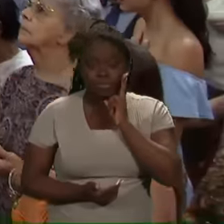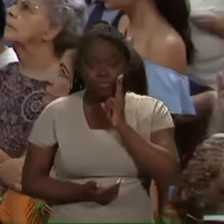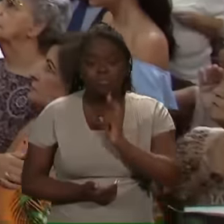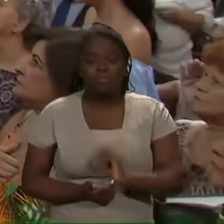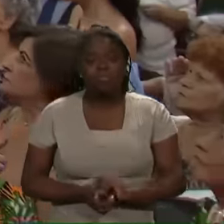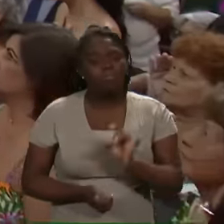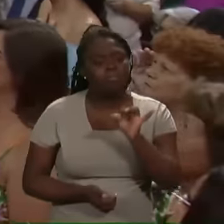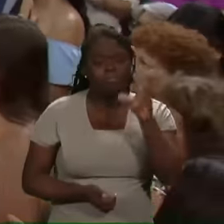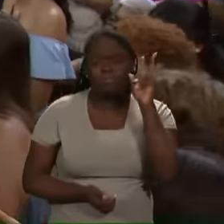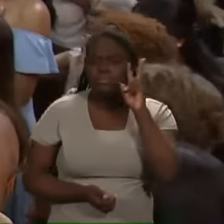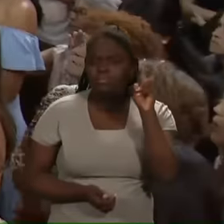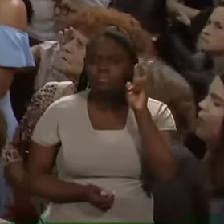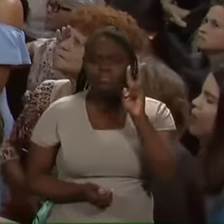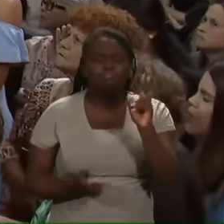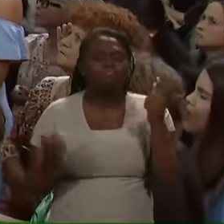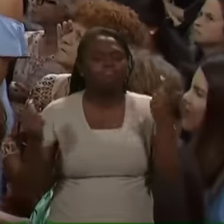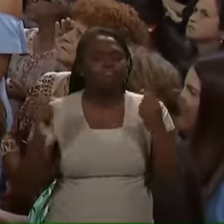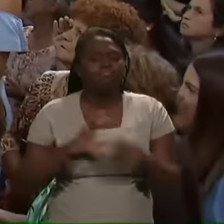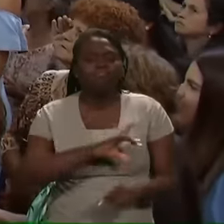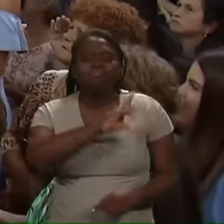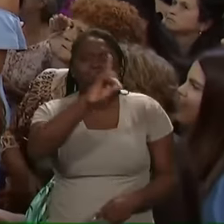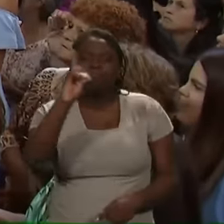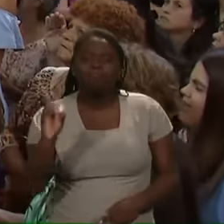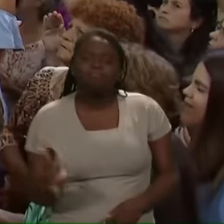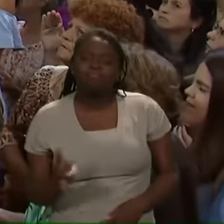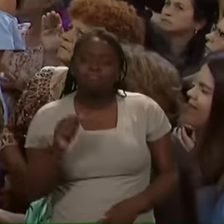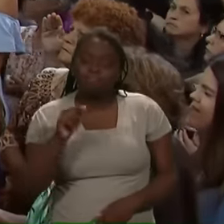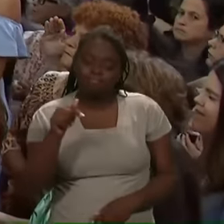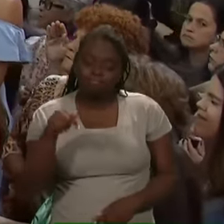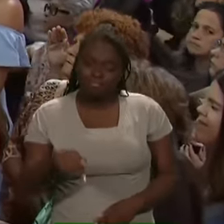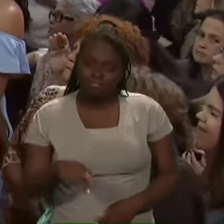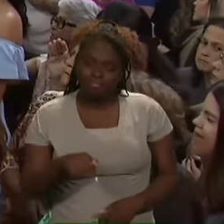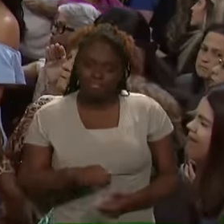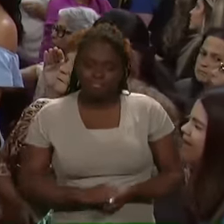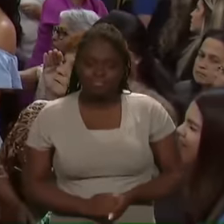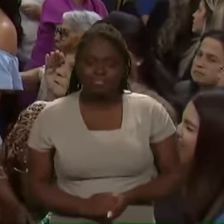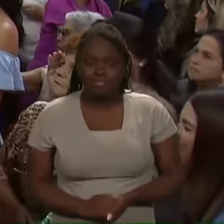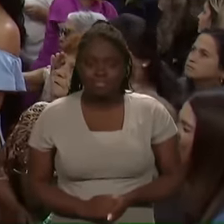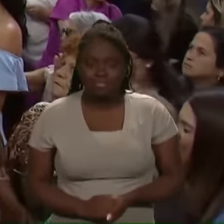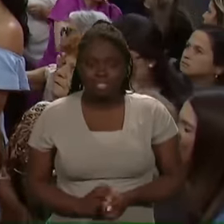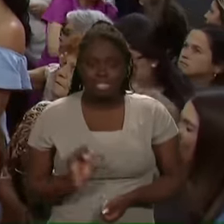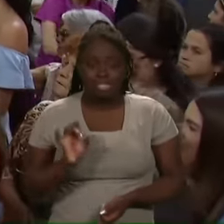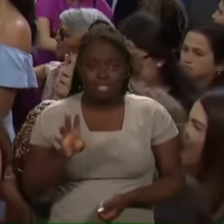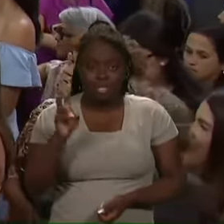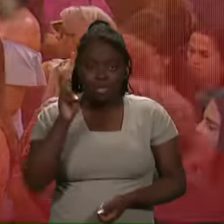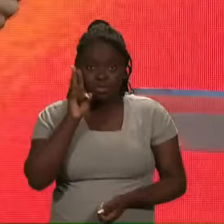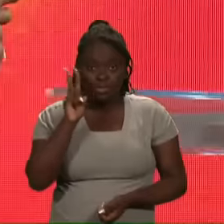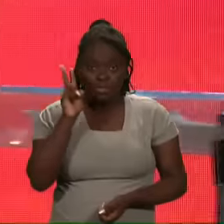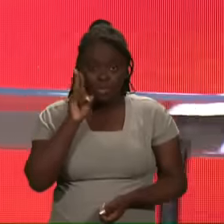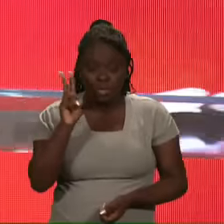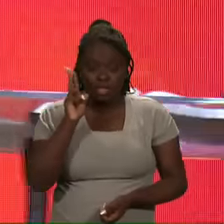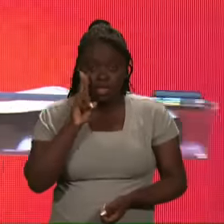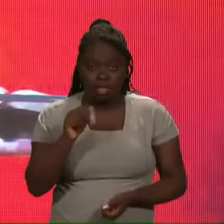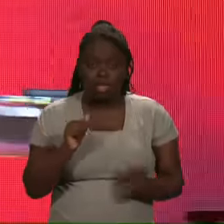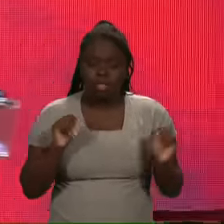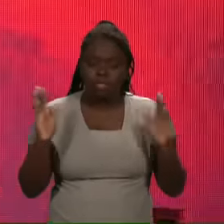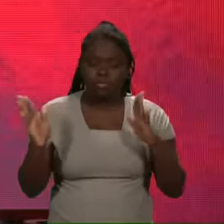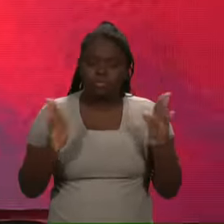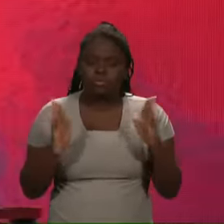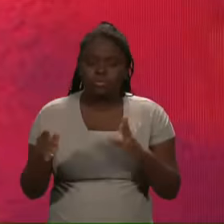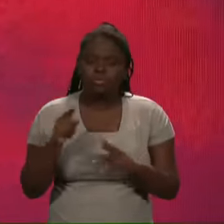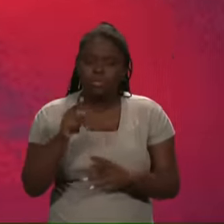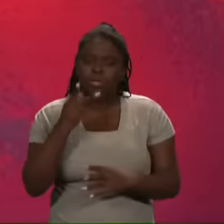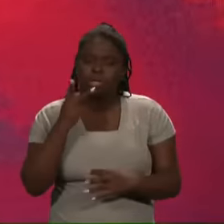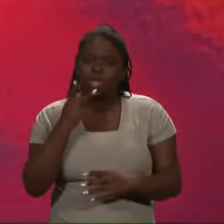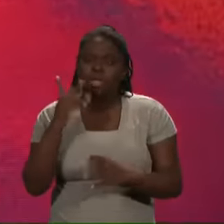para lembrar aquele dia que você esteve aqui assim. É só para você lembrar aquele momento quando você